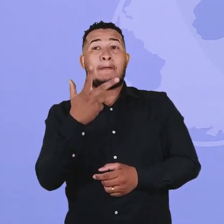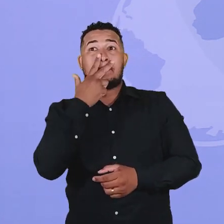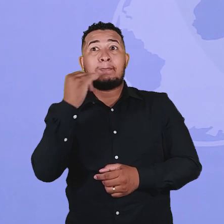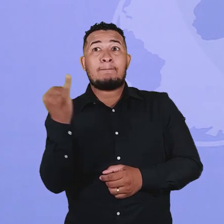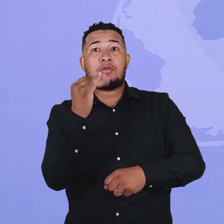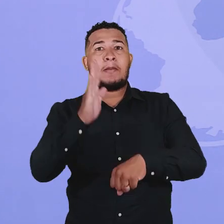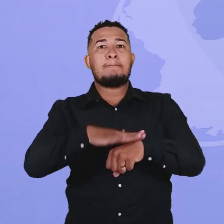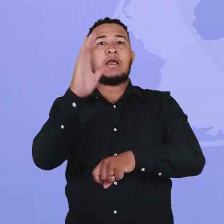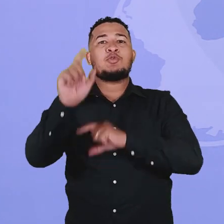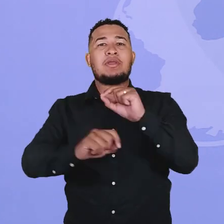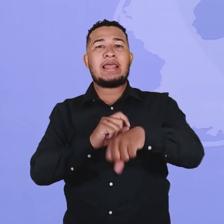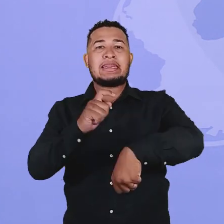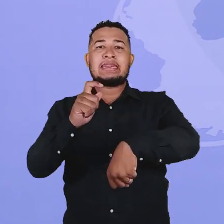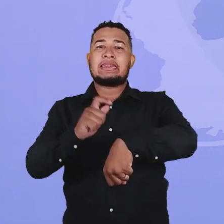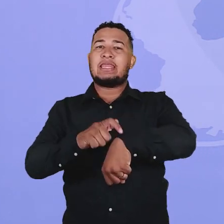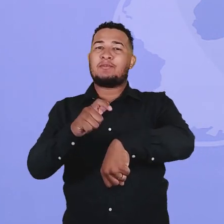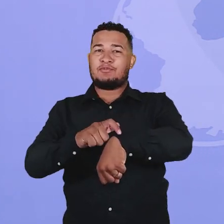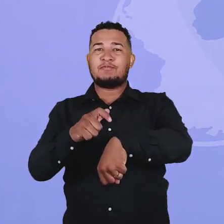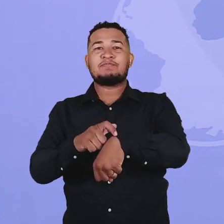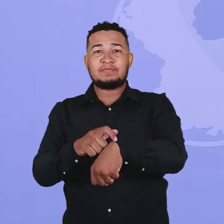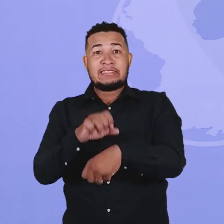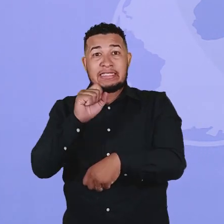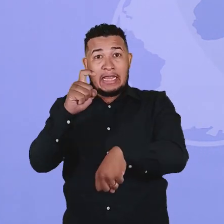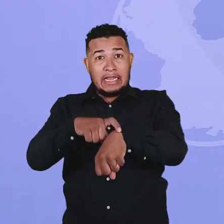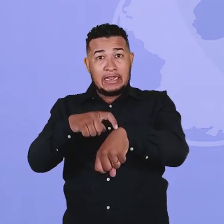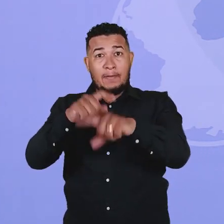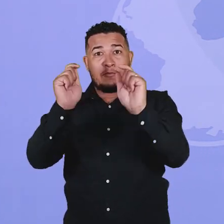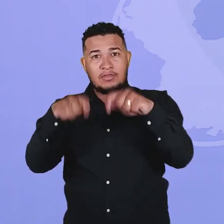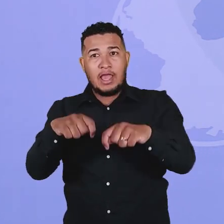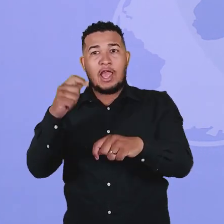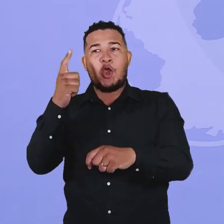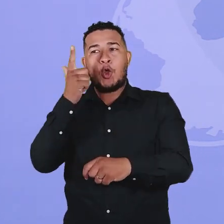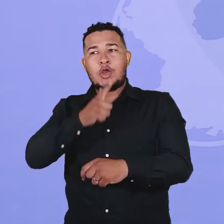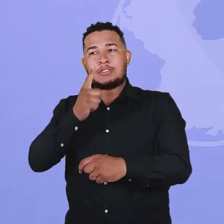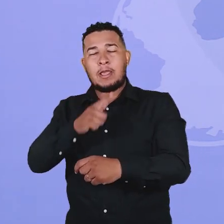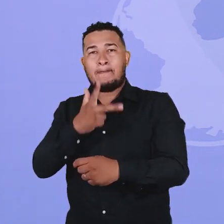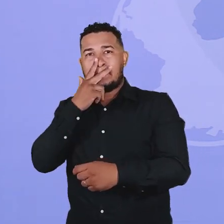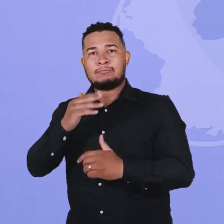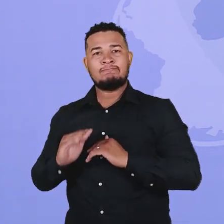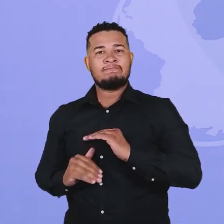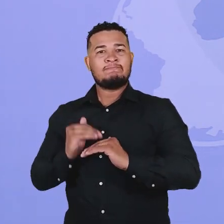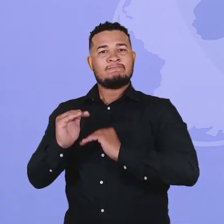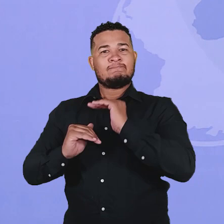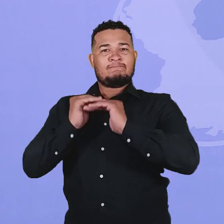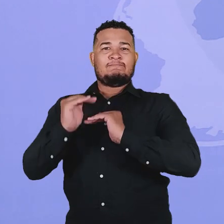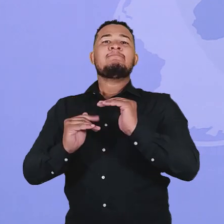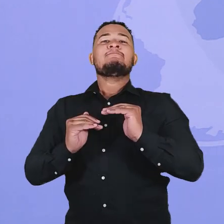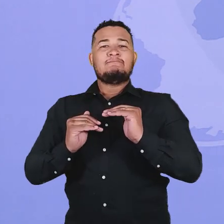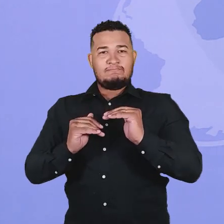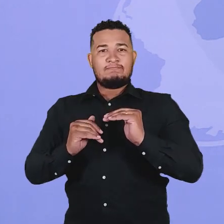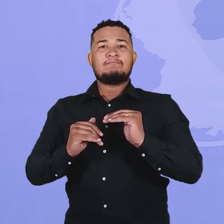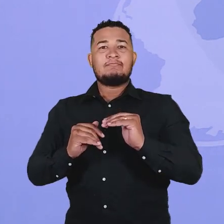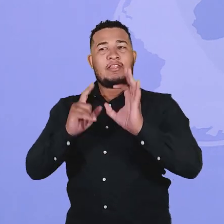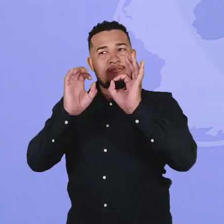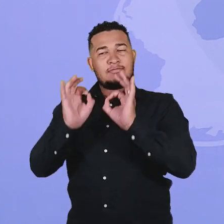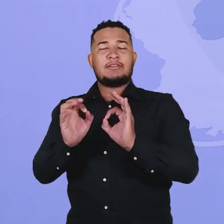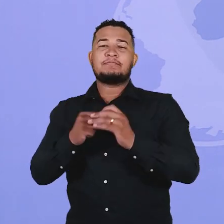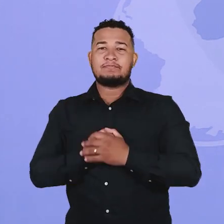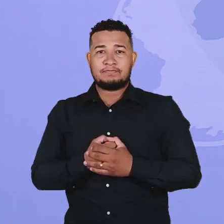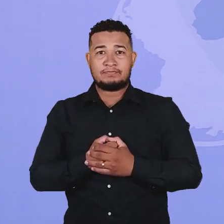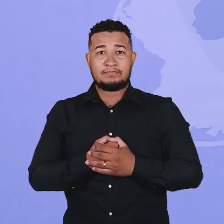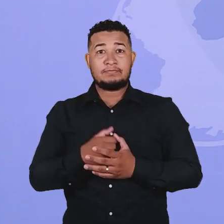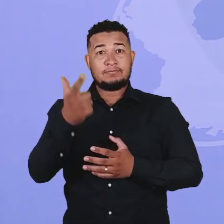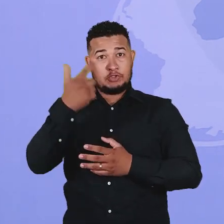o tempo. Então, quando você investe tempo para obter esses benefícios da qualidade de vida, você está caminhando na